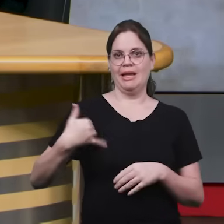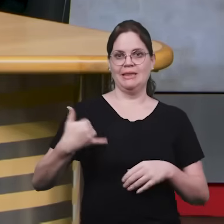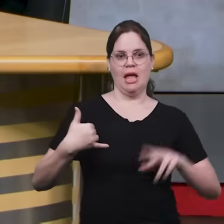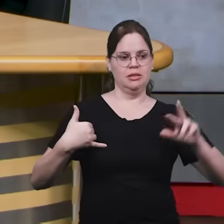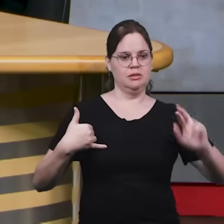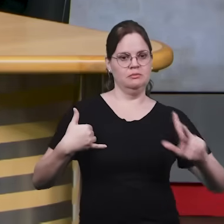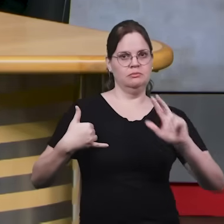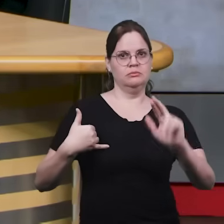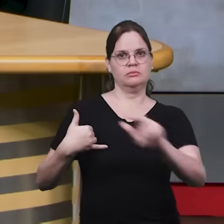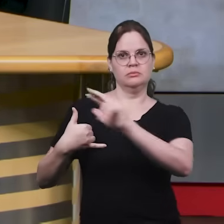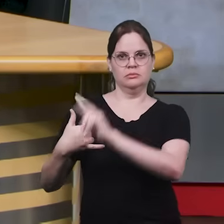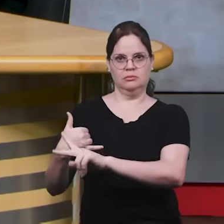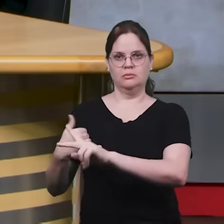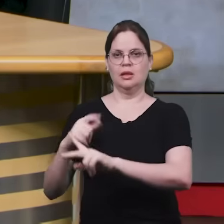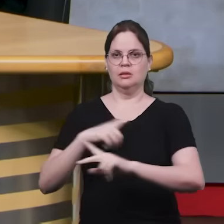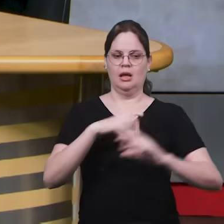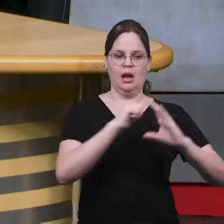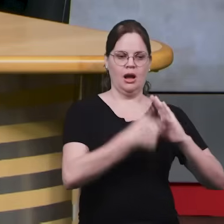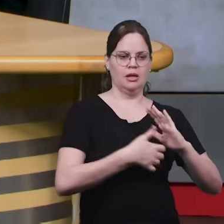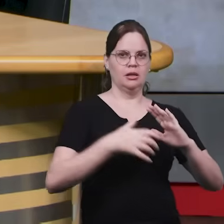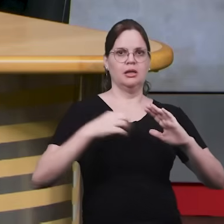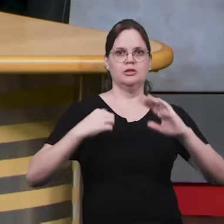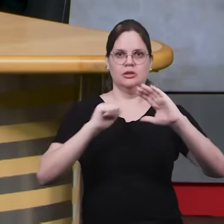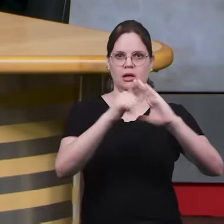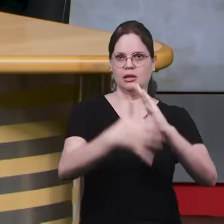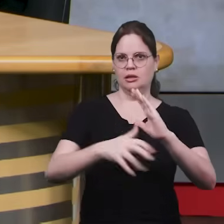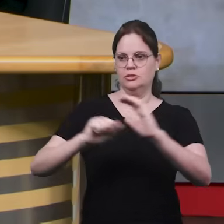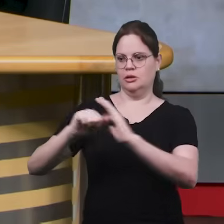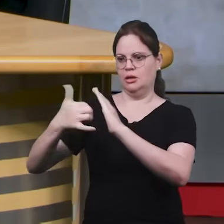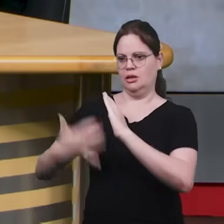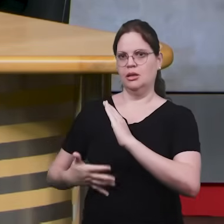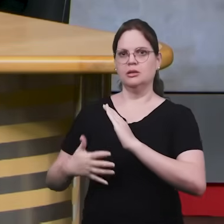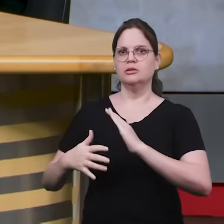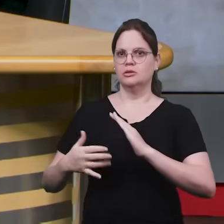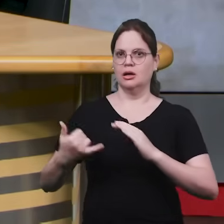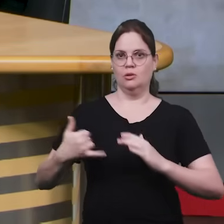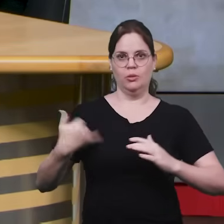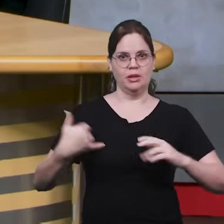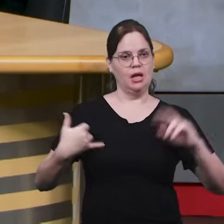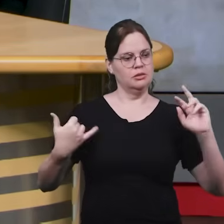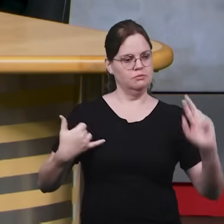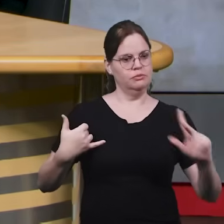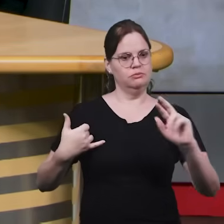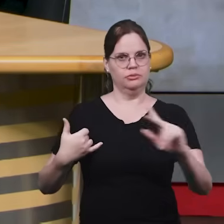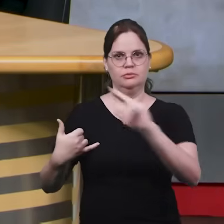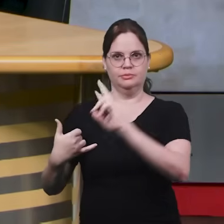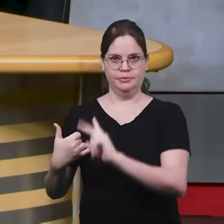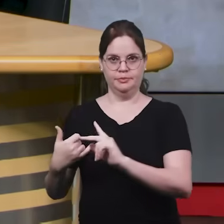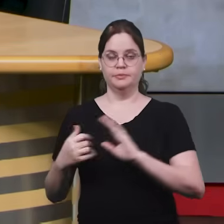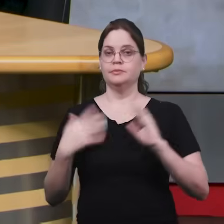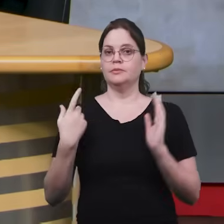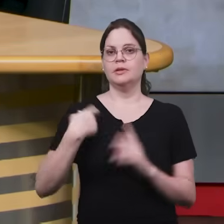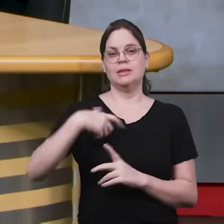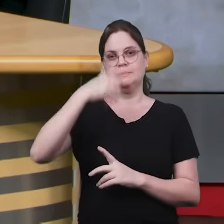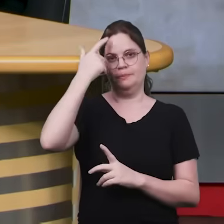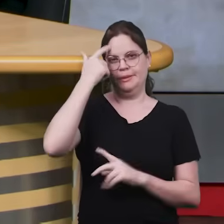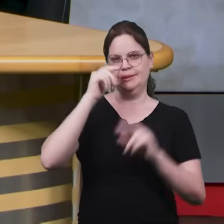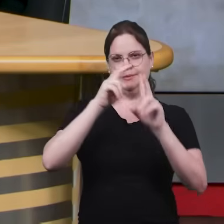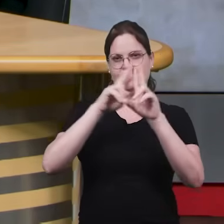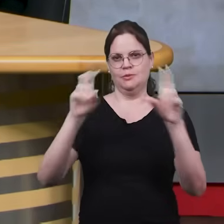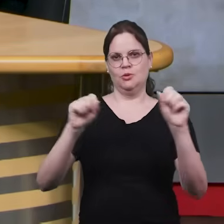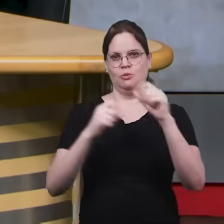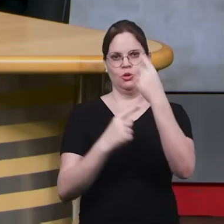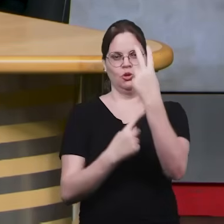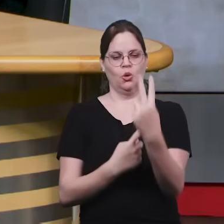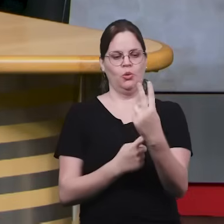faixas etárias diferentes. Tá? Elas têm características diferentes para faixas etárias diferentes. E quando você